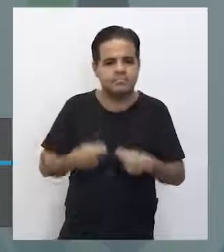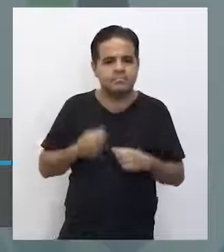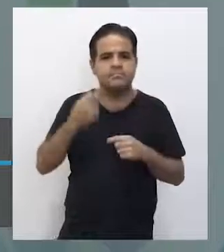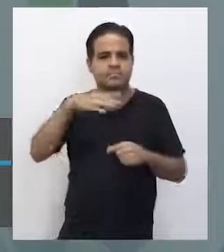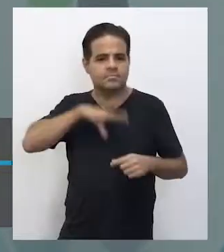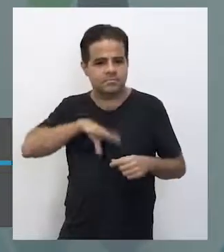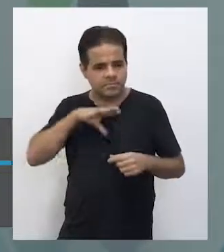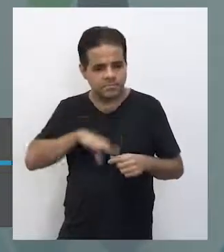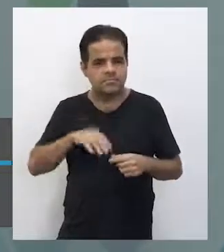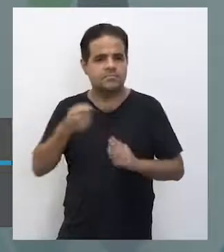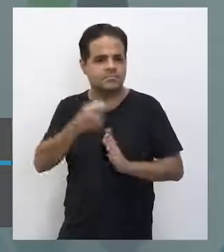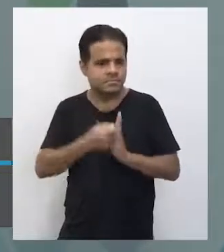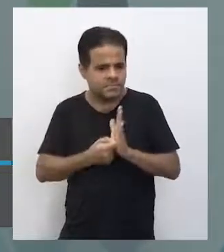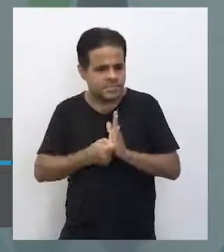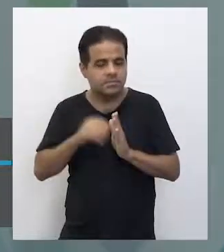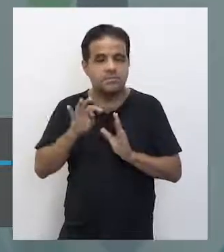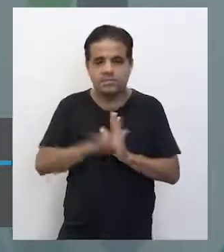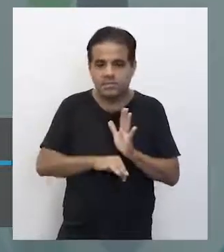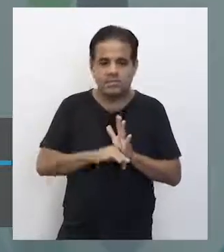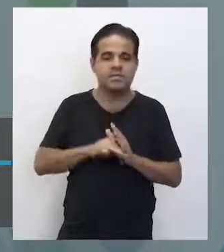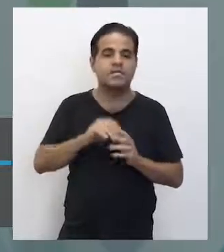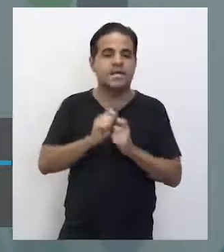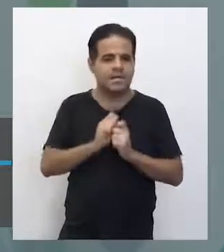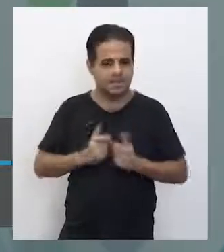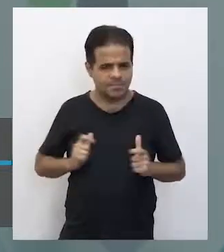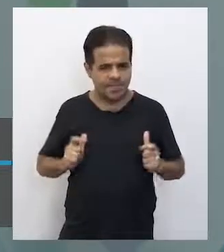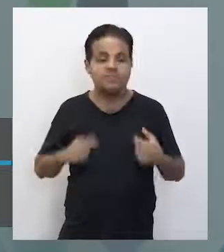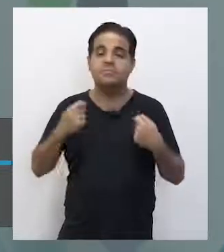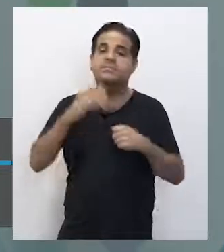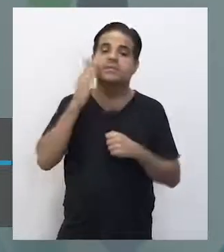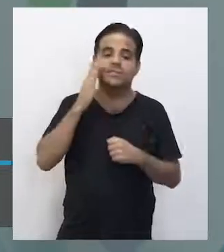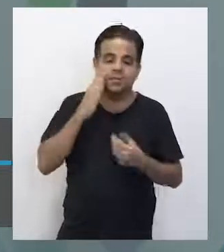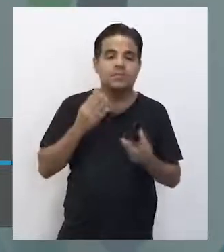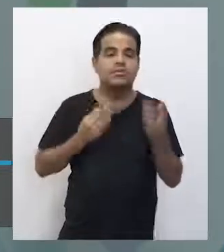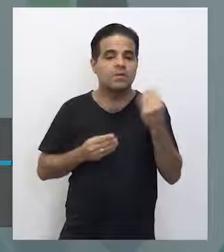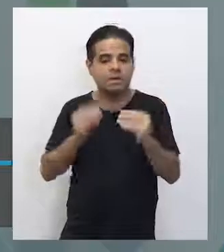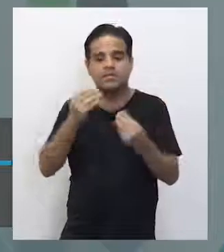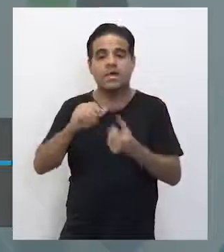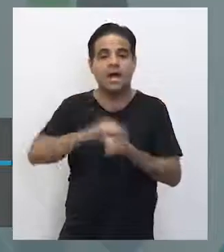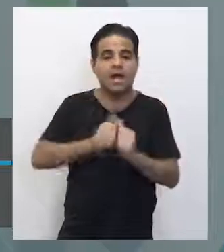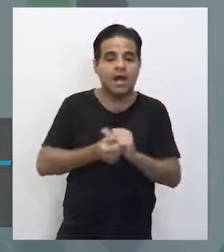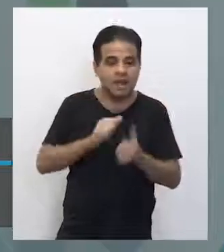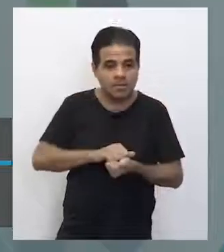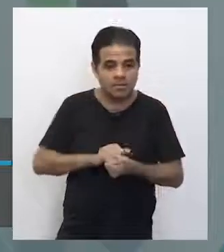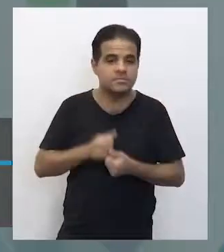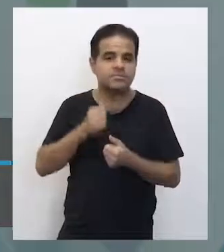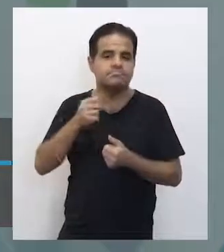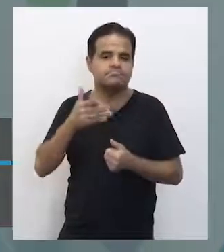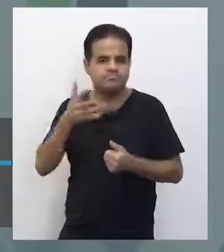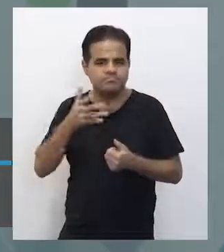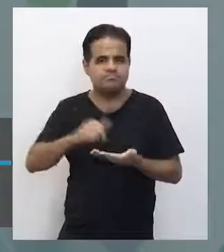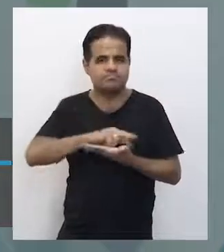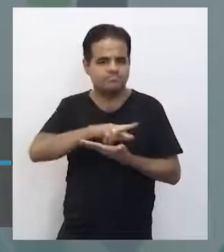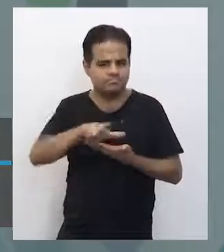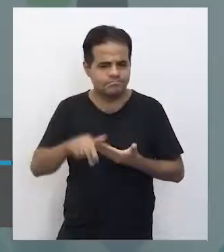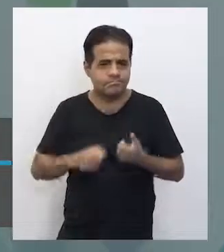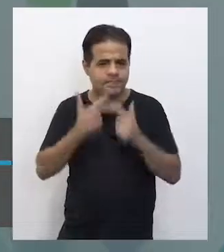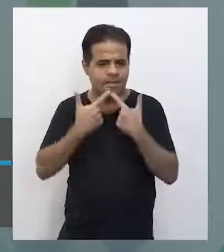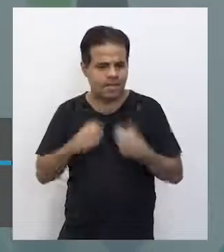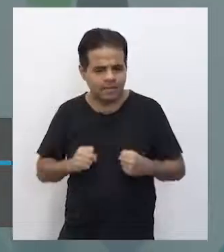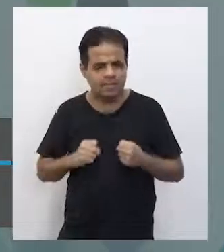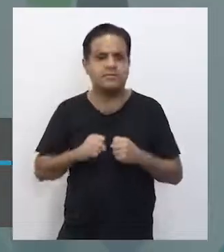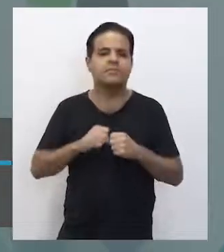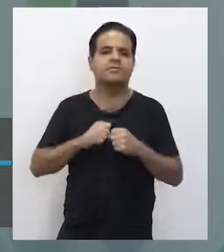língua portuguesa, produção de texto. E aí, gramaticalmente, a gente tem que saber colocar ali, adequar os discursos das variedades linguísticas,